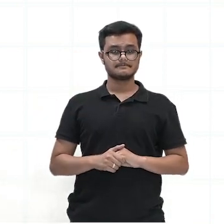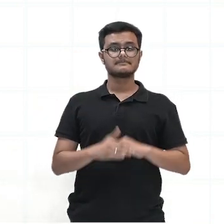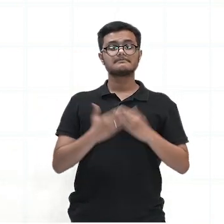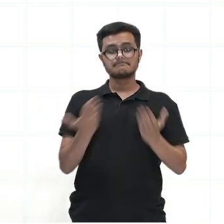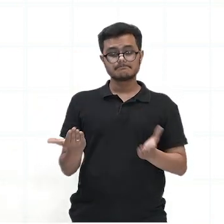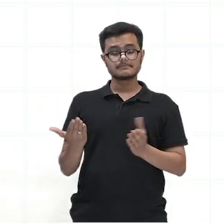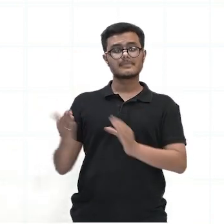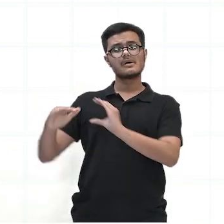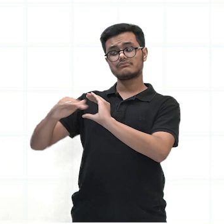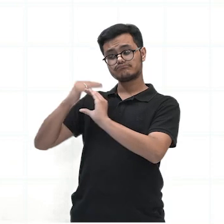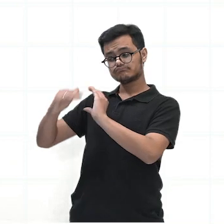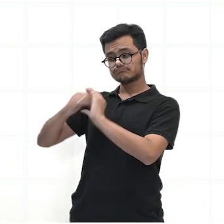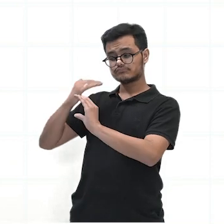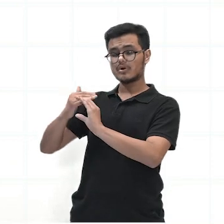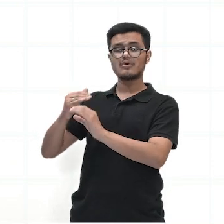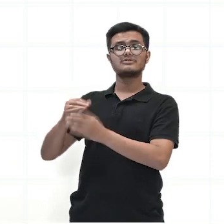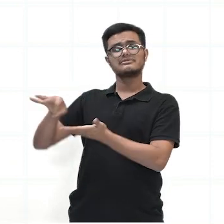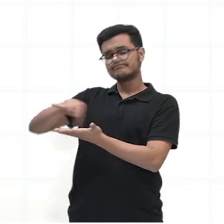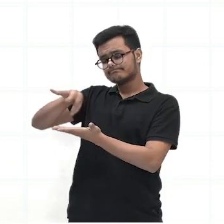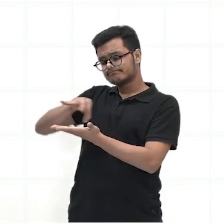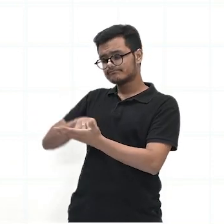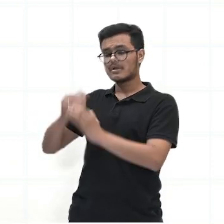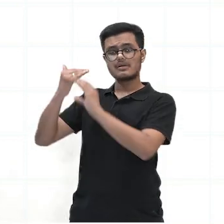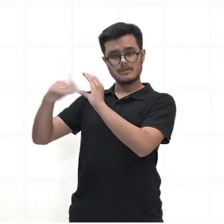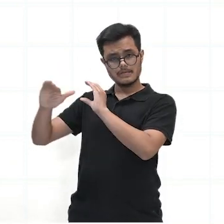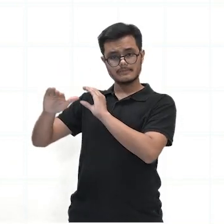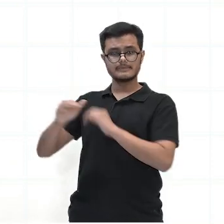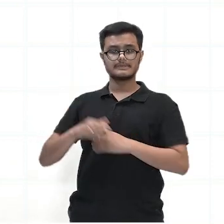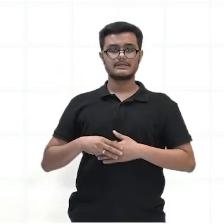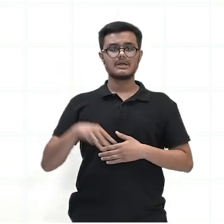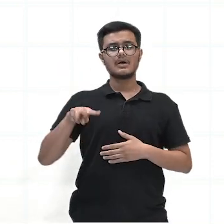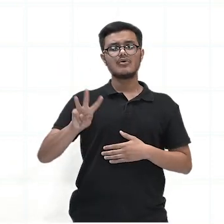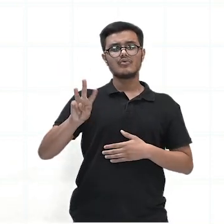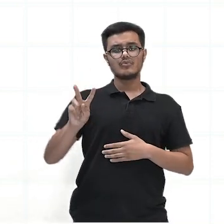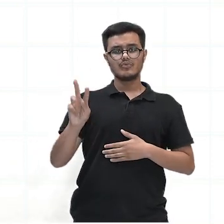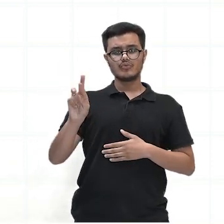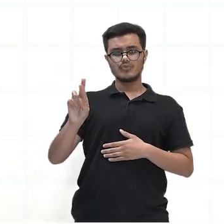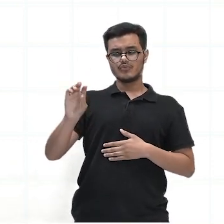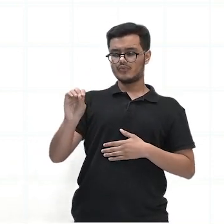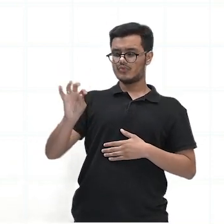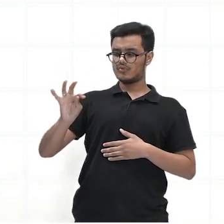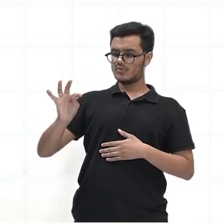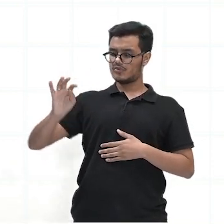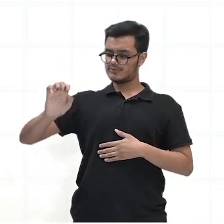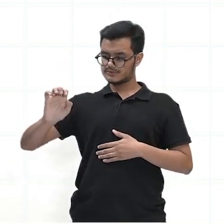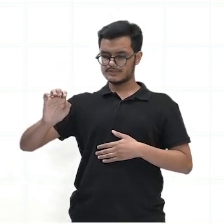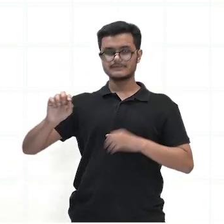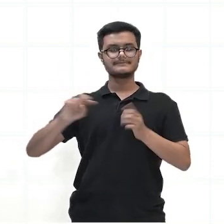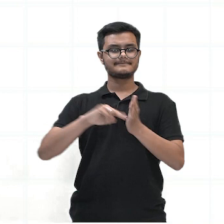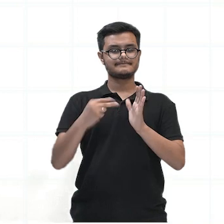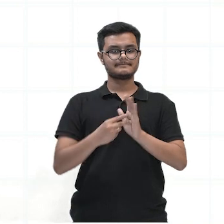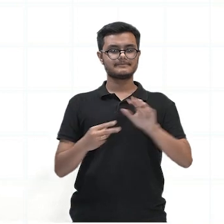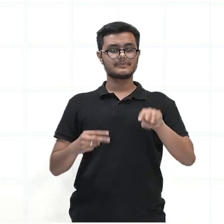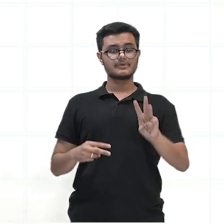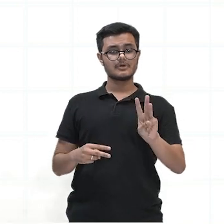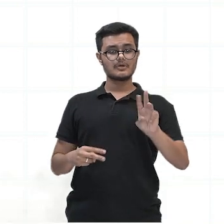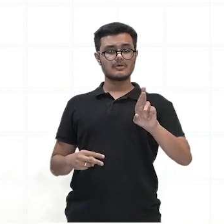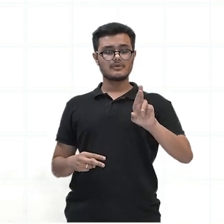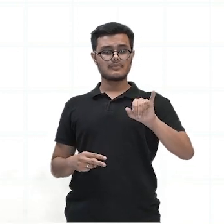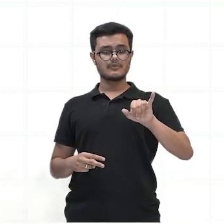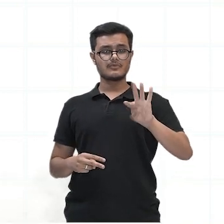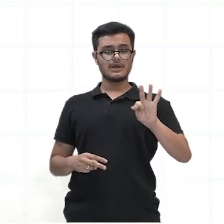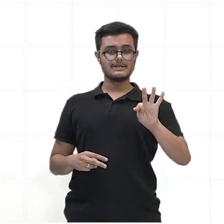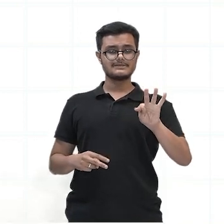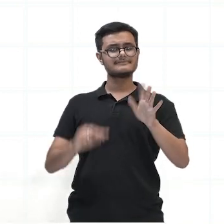verbo irregular é esse aqui, ó, wrote. De onde ele veio? Daqui do verbo write, que é o verbo